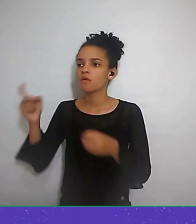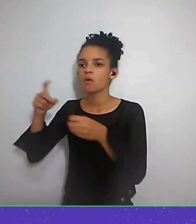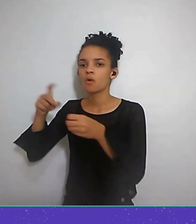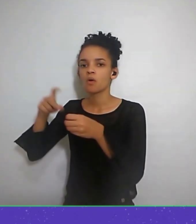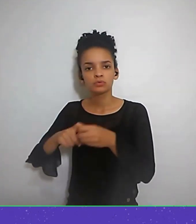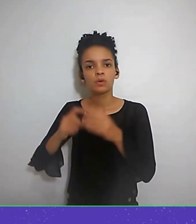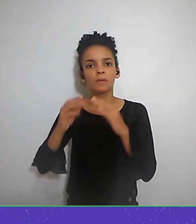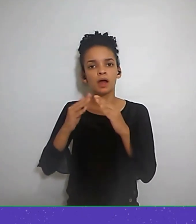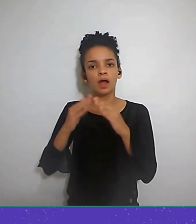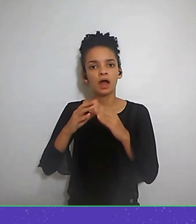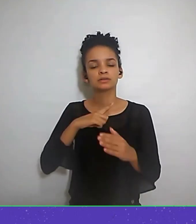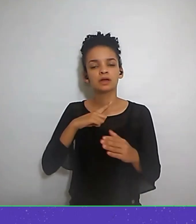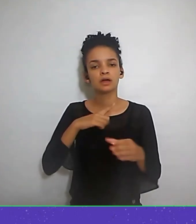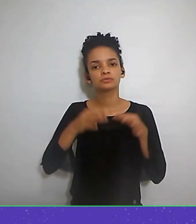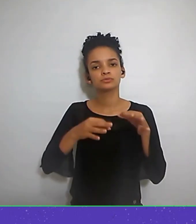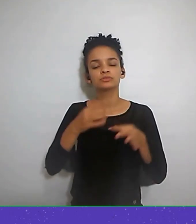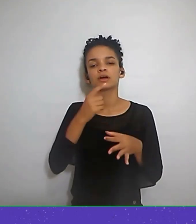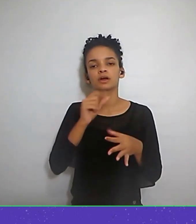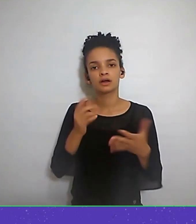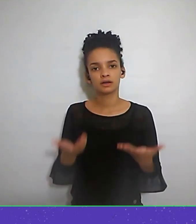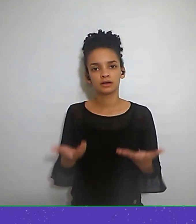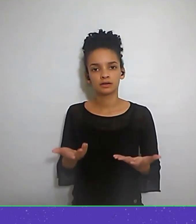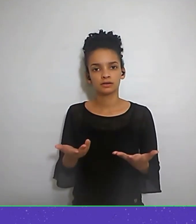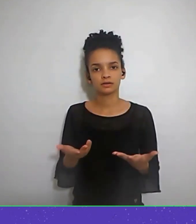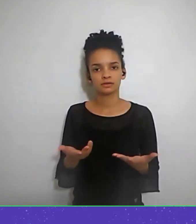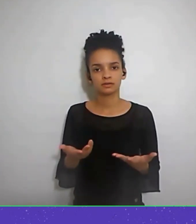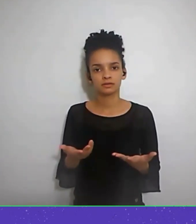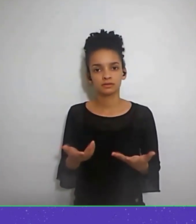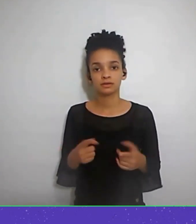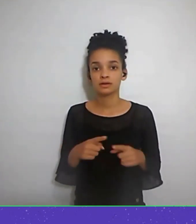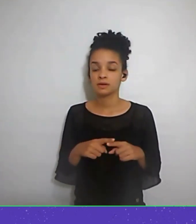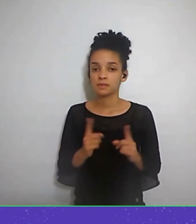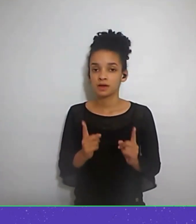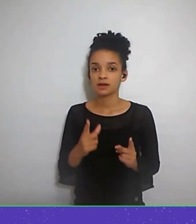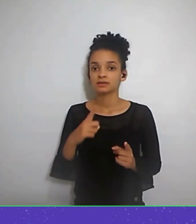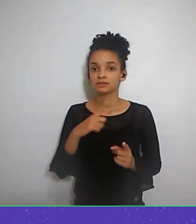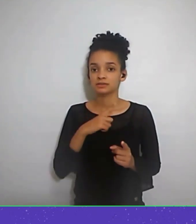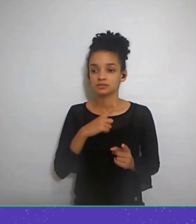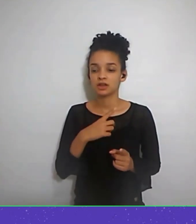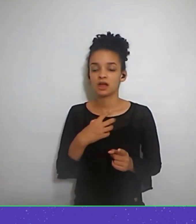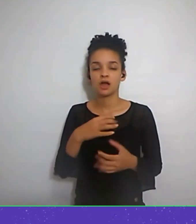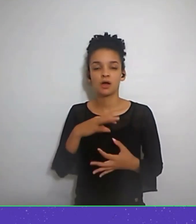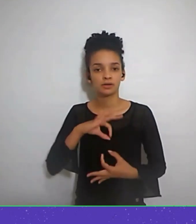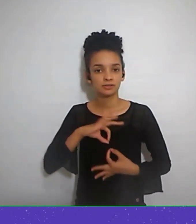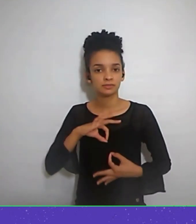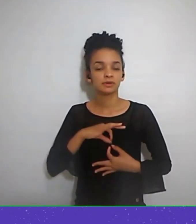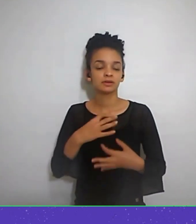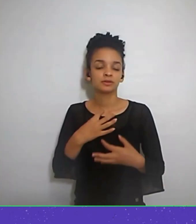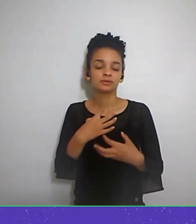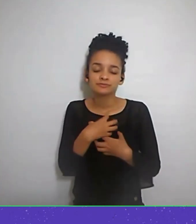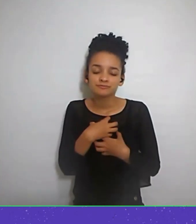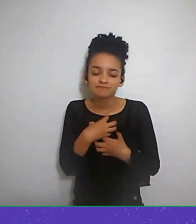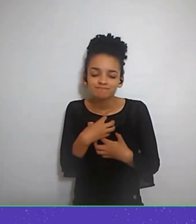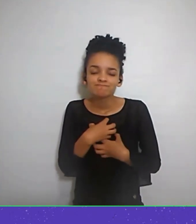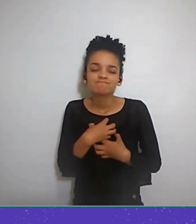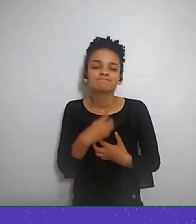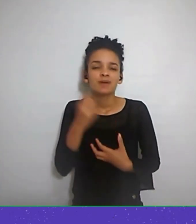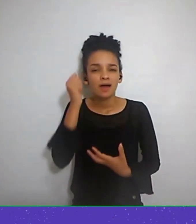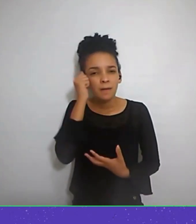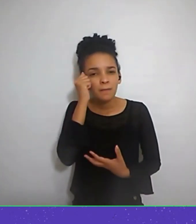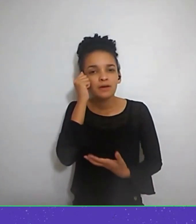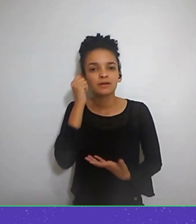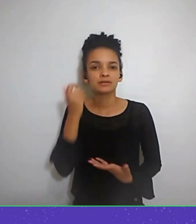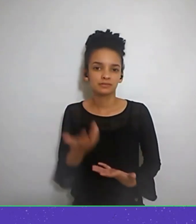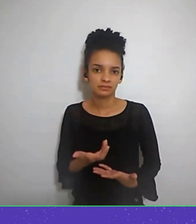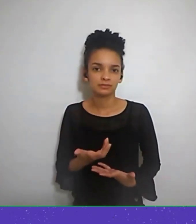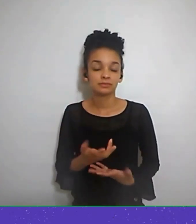O de espírito contrito. Por isso, jovens, vamos trilhar pelo caminho da